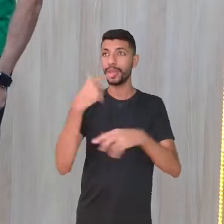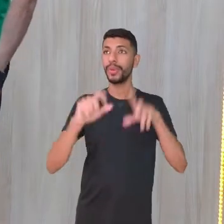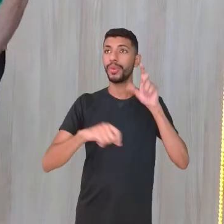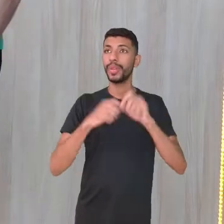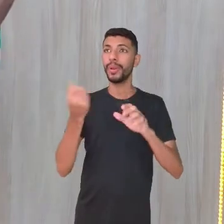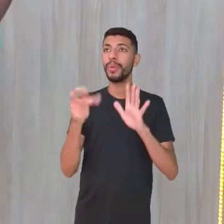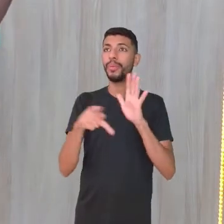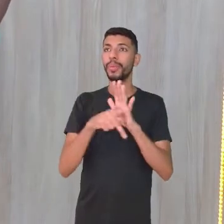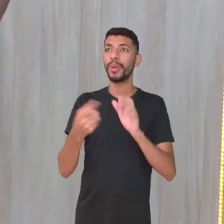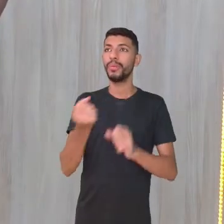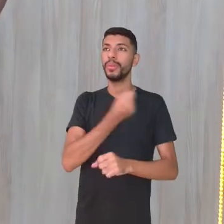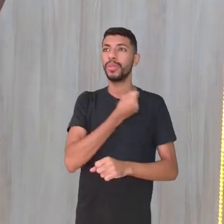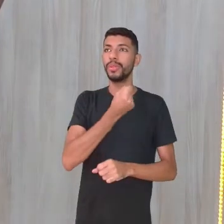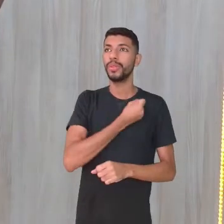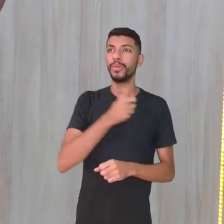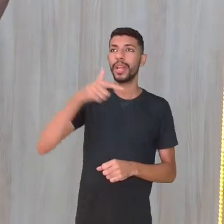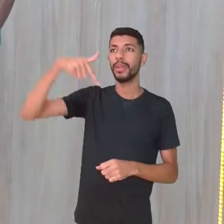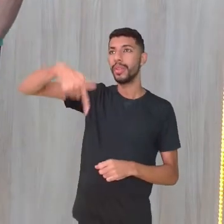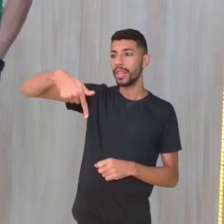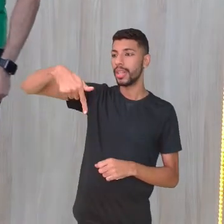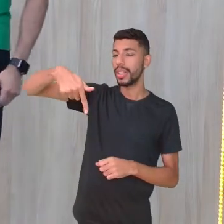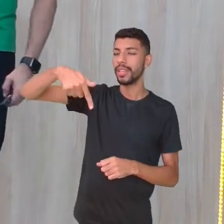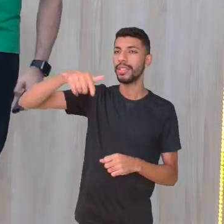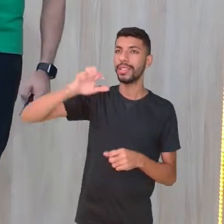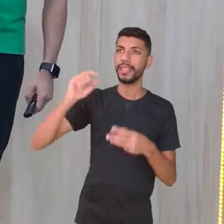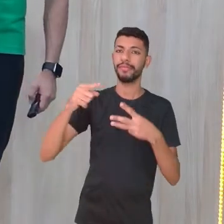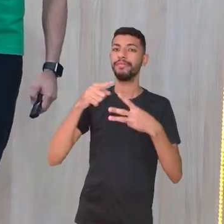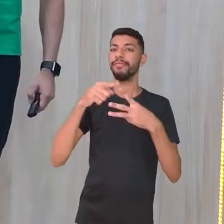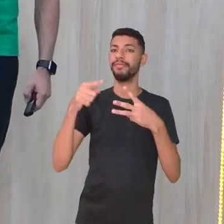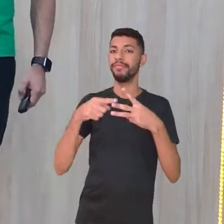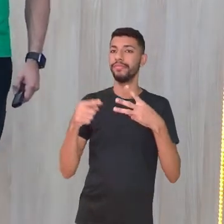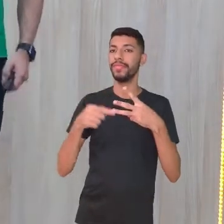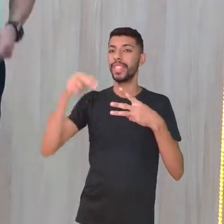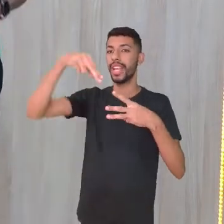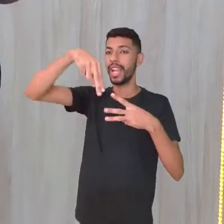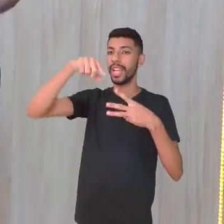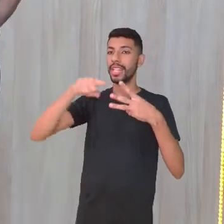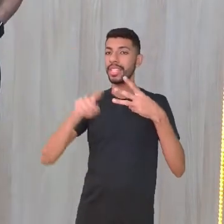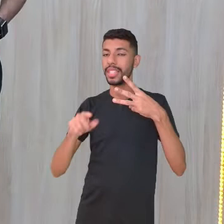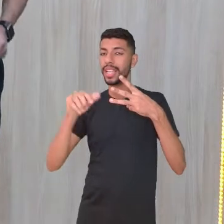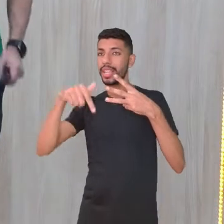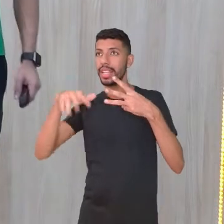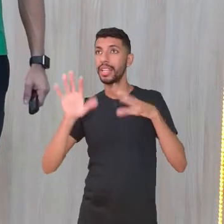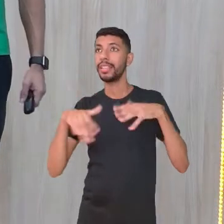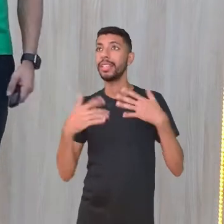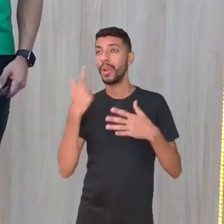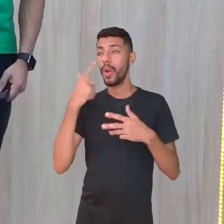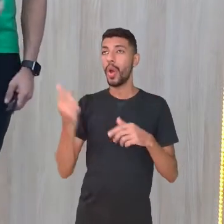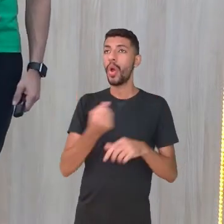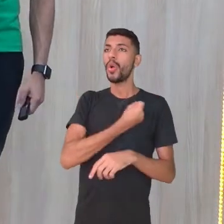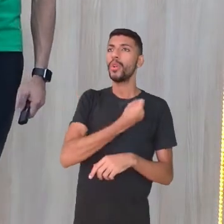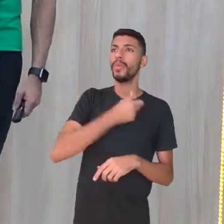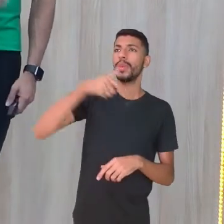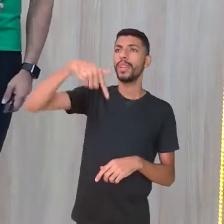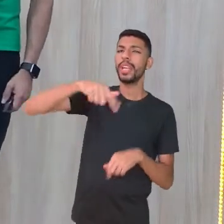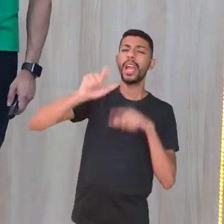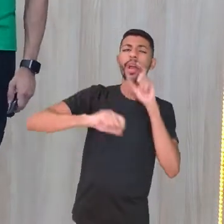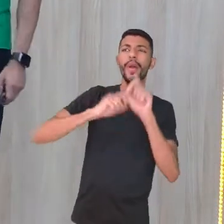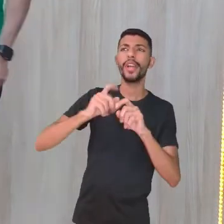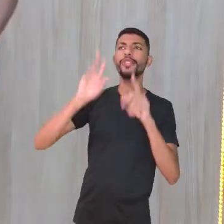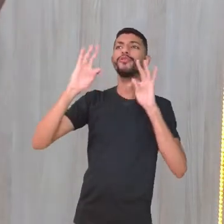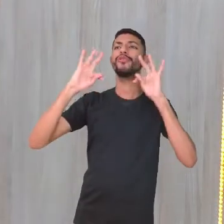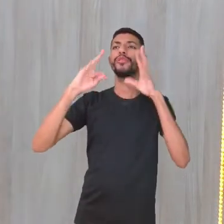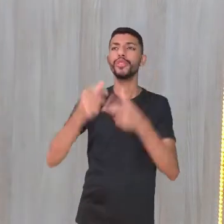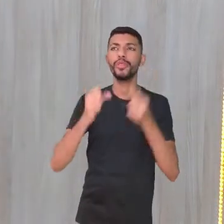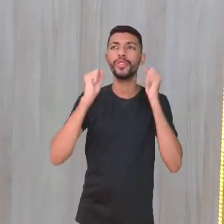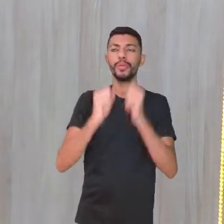dos números racionais, tá? Então, o que é um número racional? São todos os números que podem ser escritos na forma